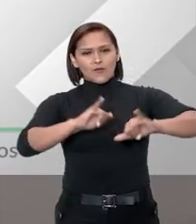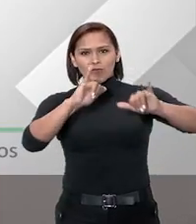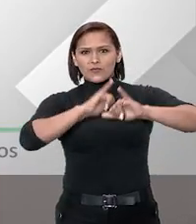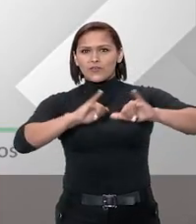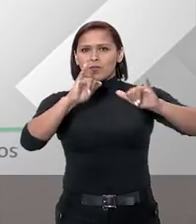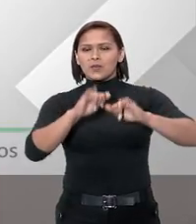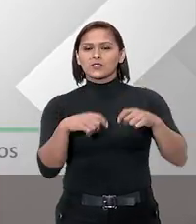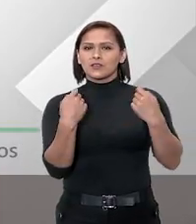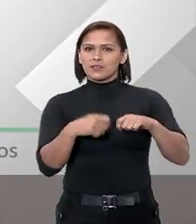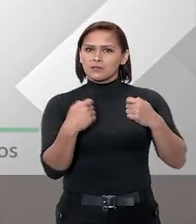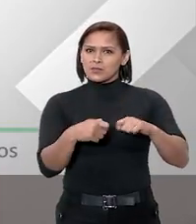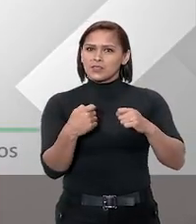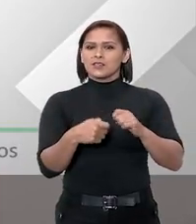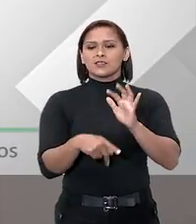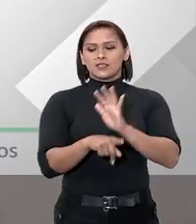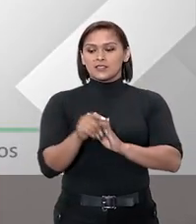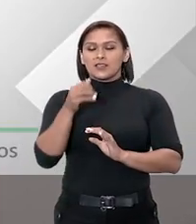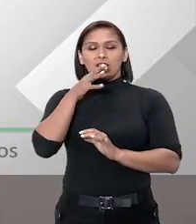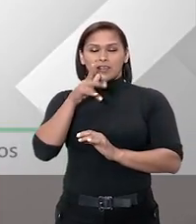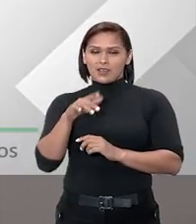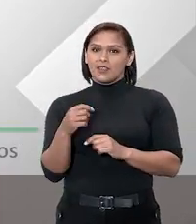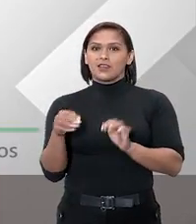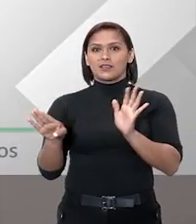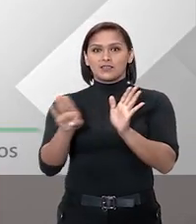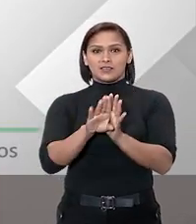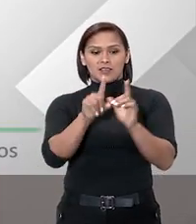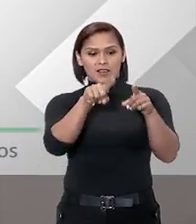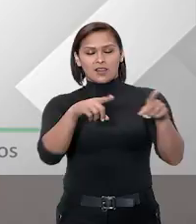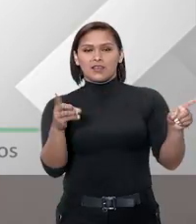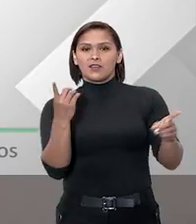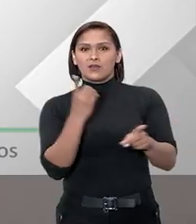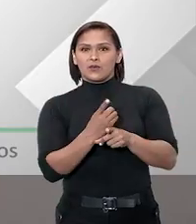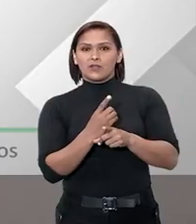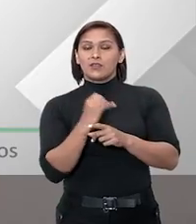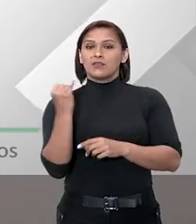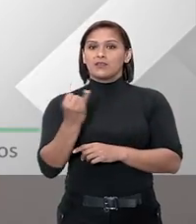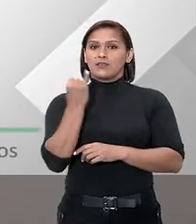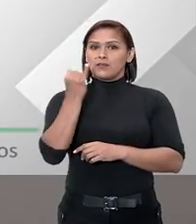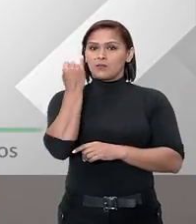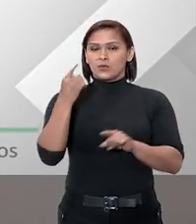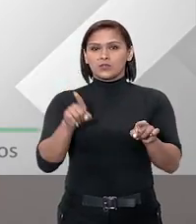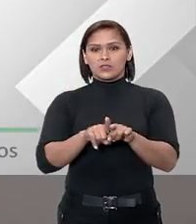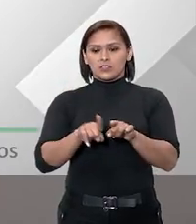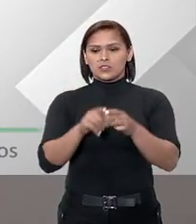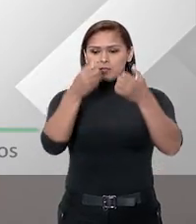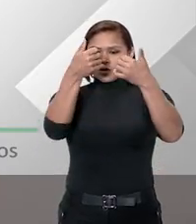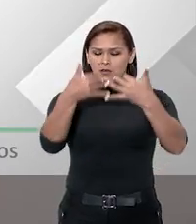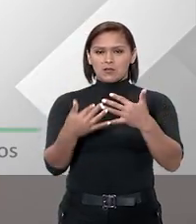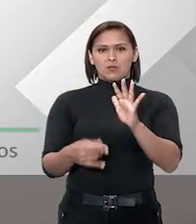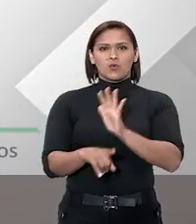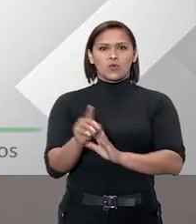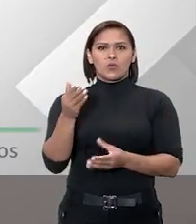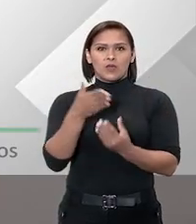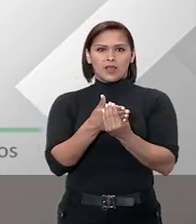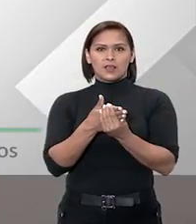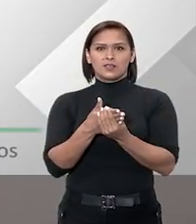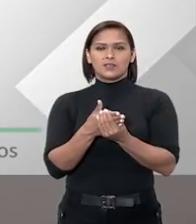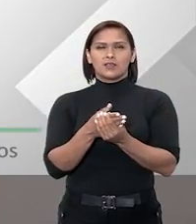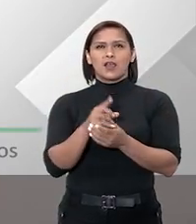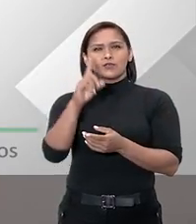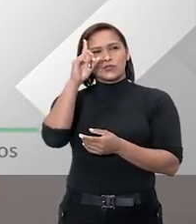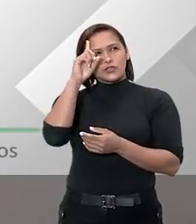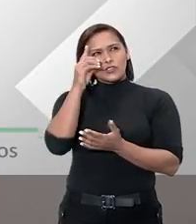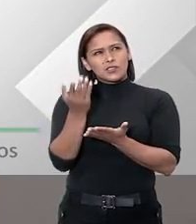informações necessárias pelo qual a criança ali se encontra. E o mais importante, como no caso relatado por mim há